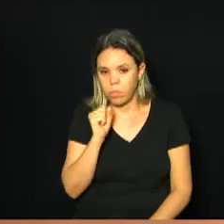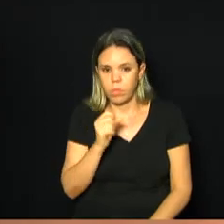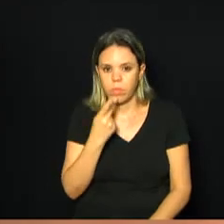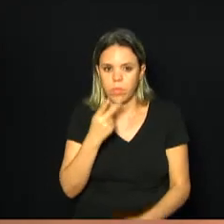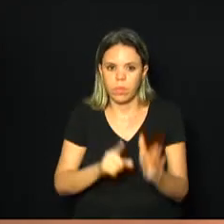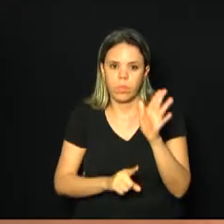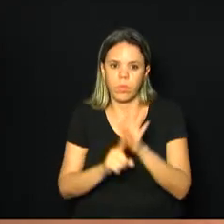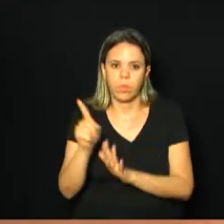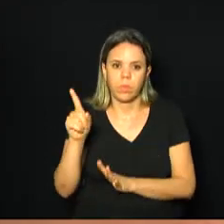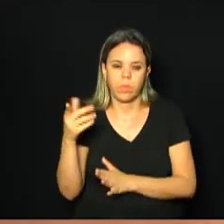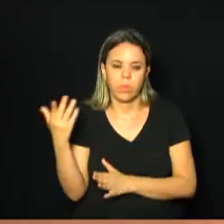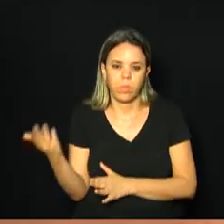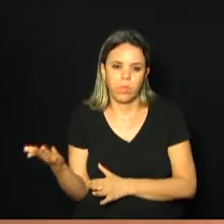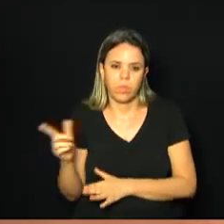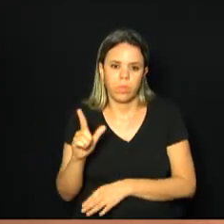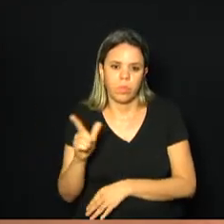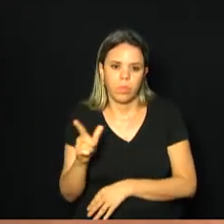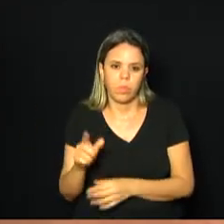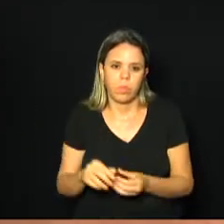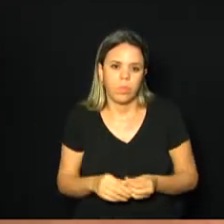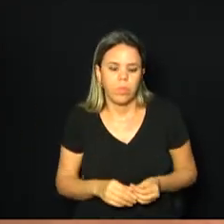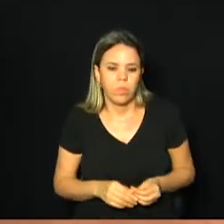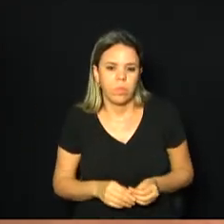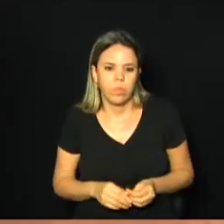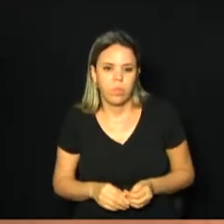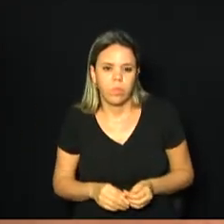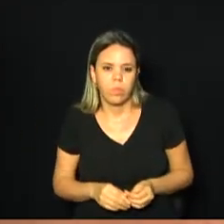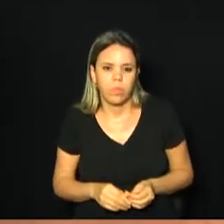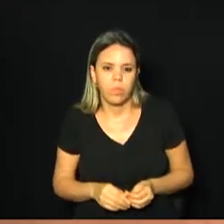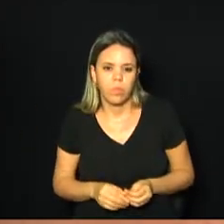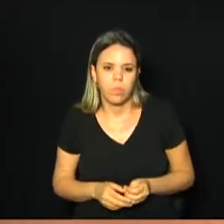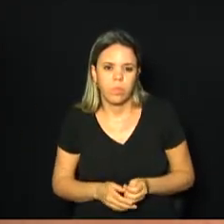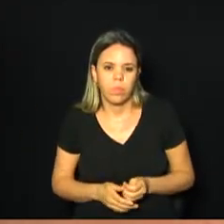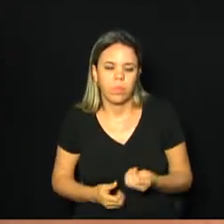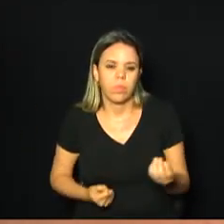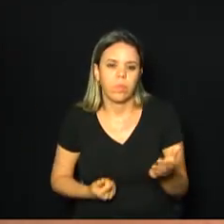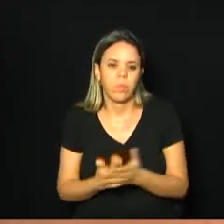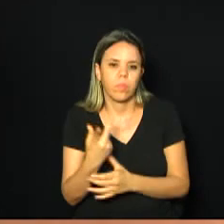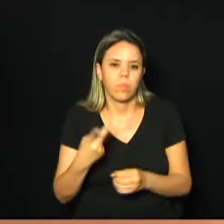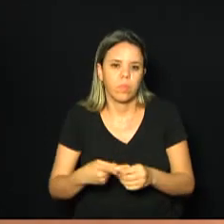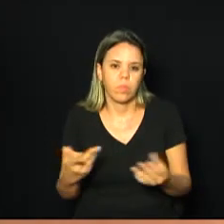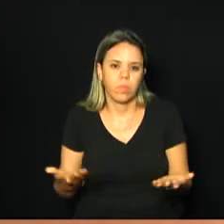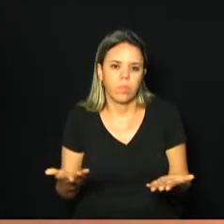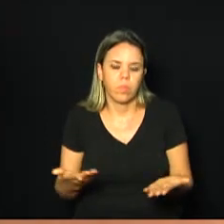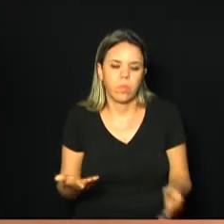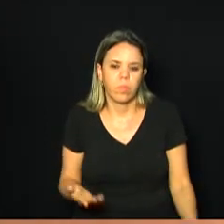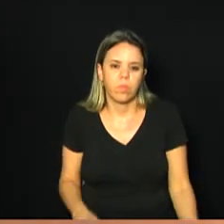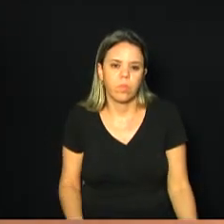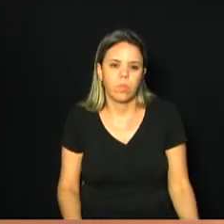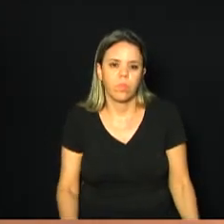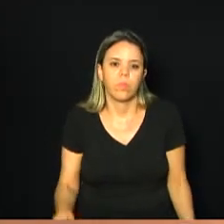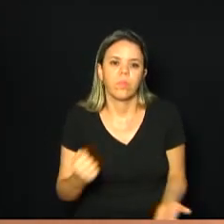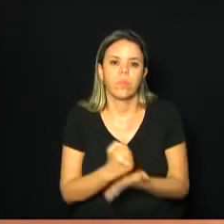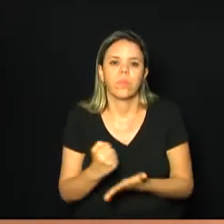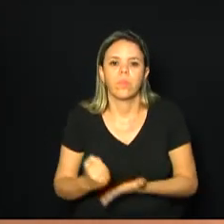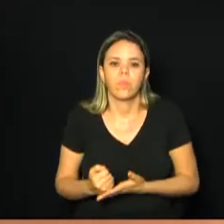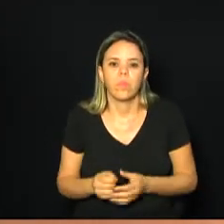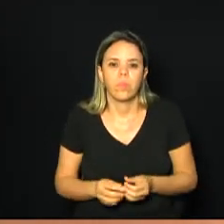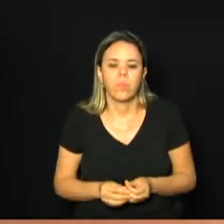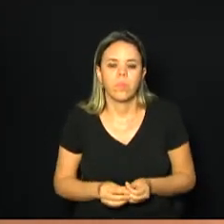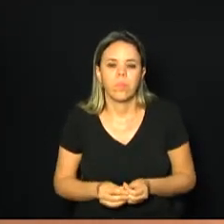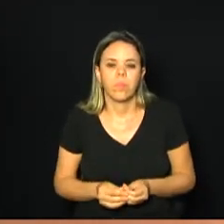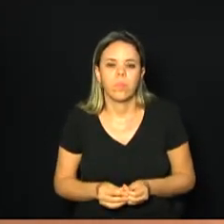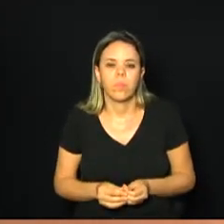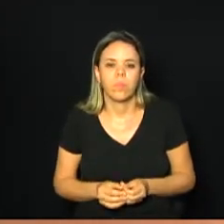pergunta, vereador? Lógico. Você compra hoje um produto e você contrata